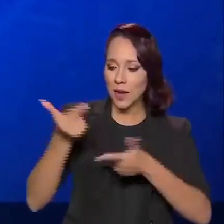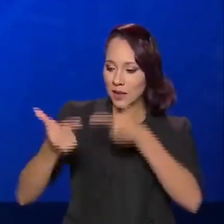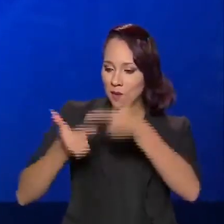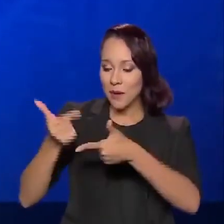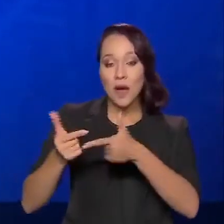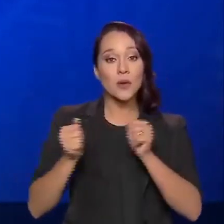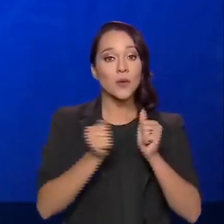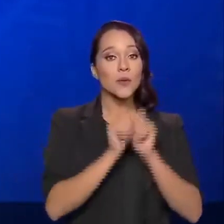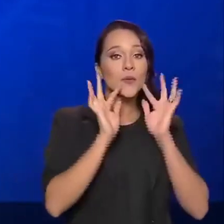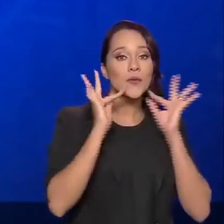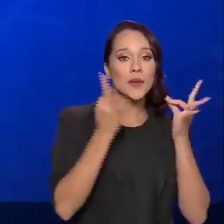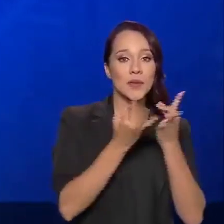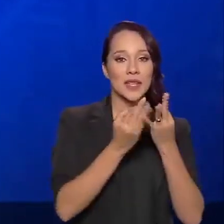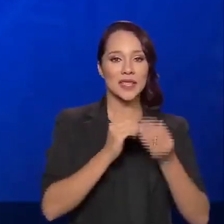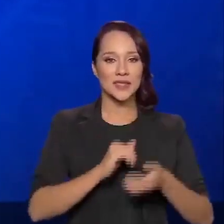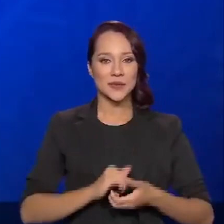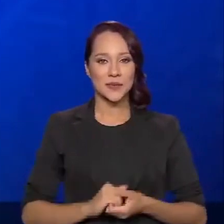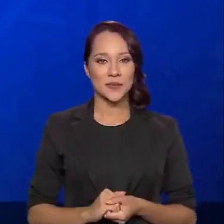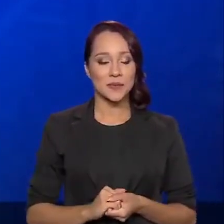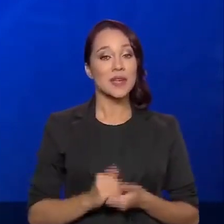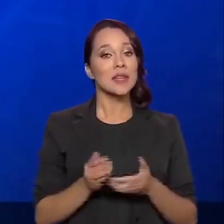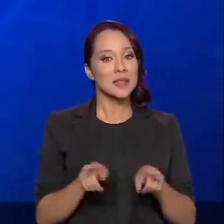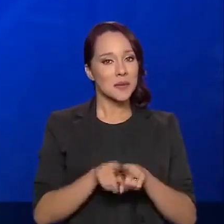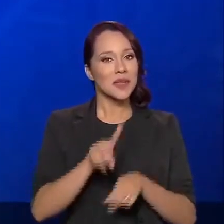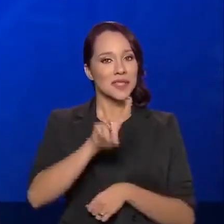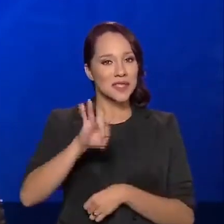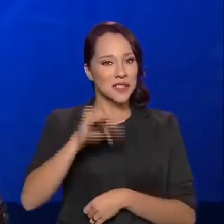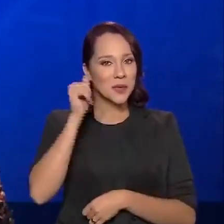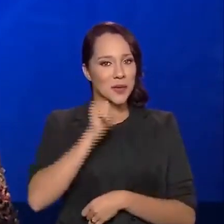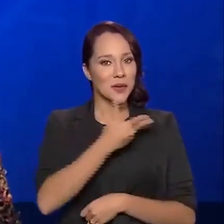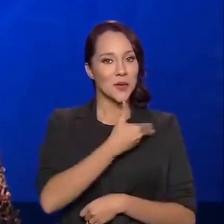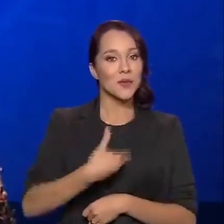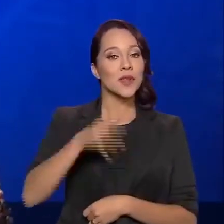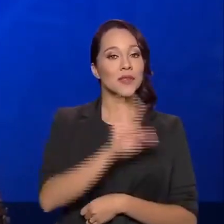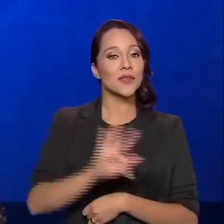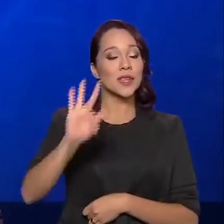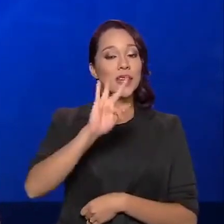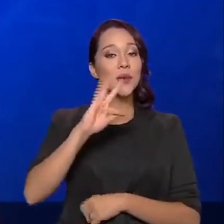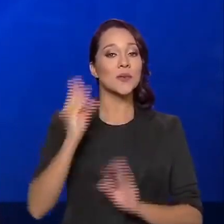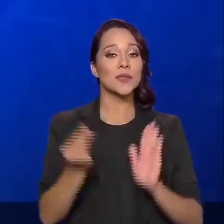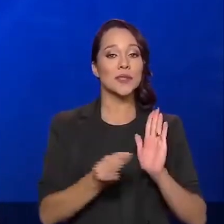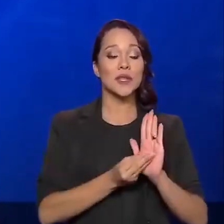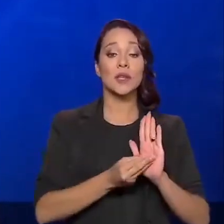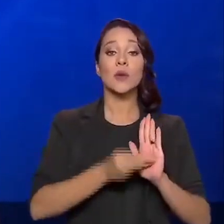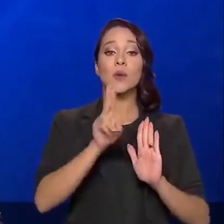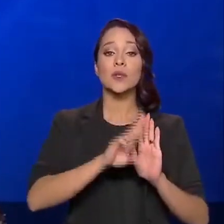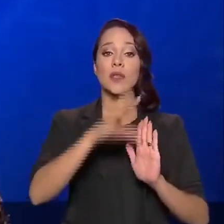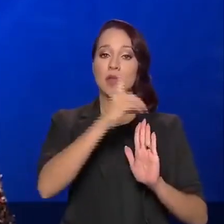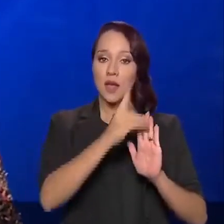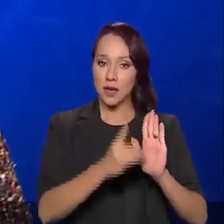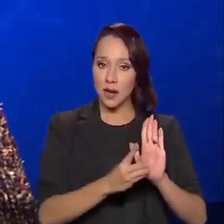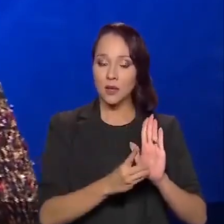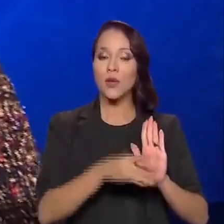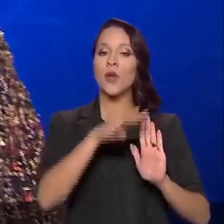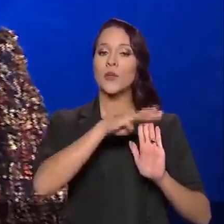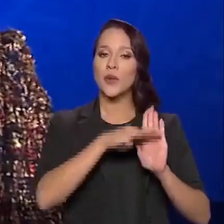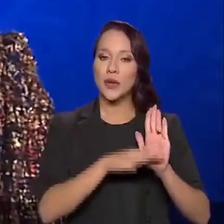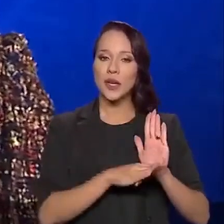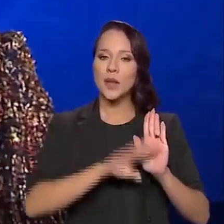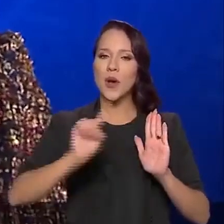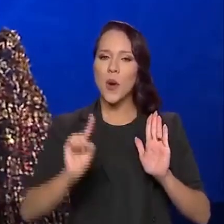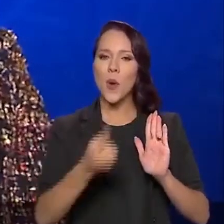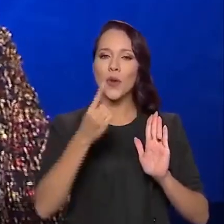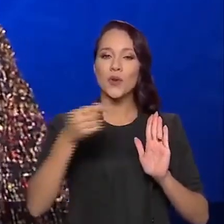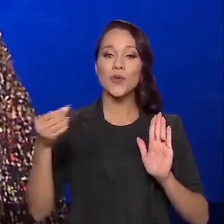equilíbrio trabalho-família. Também neste Dia da Mulher, o governo federal institui, por meio de decreto, um